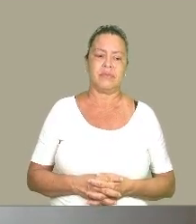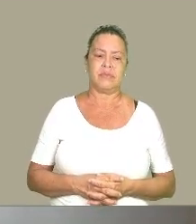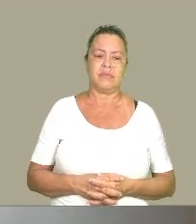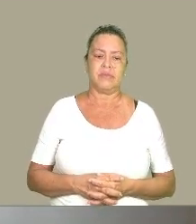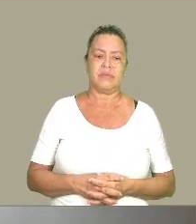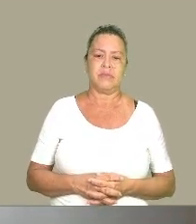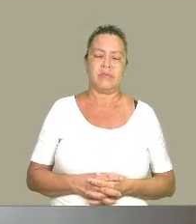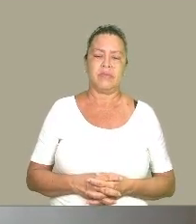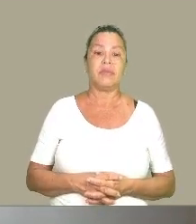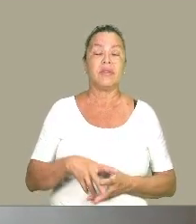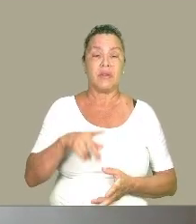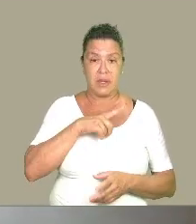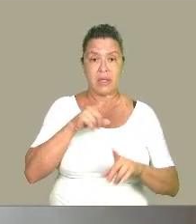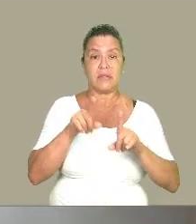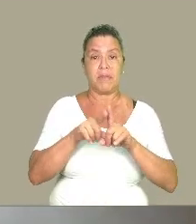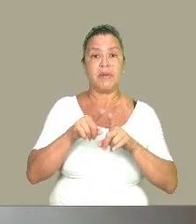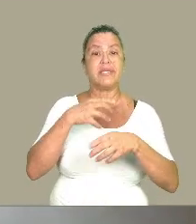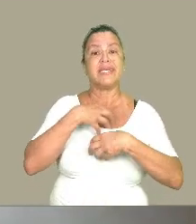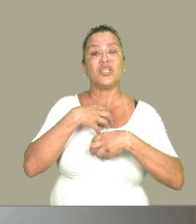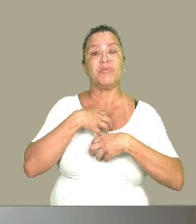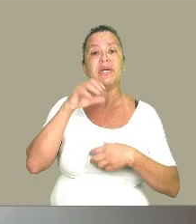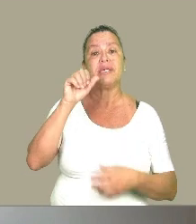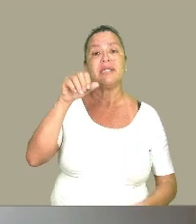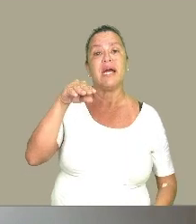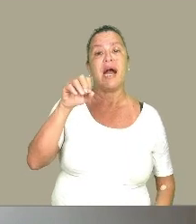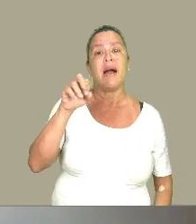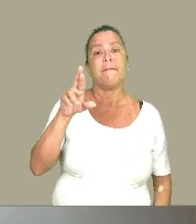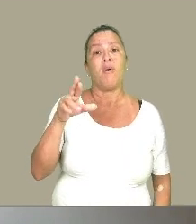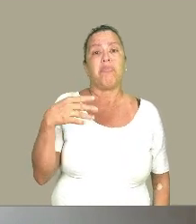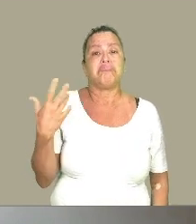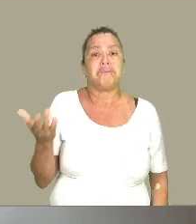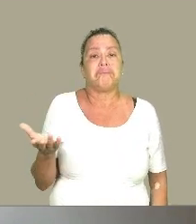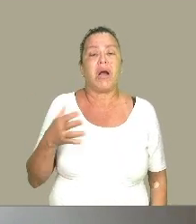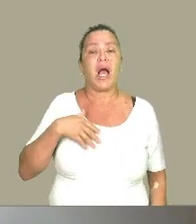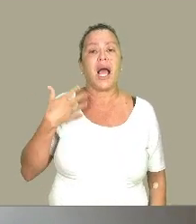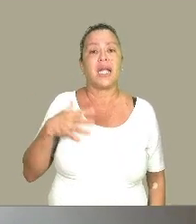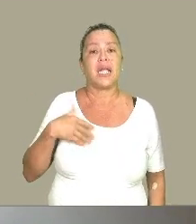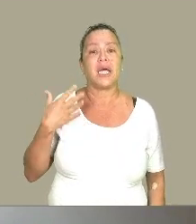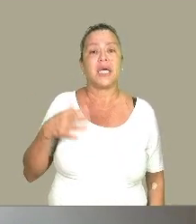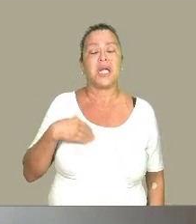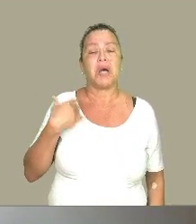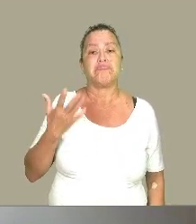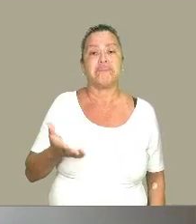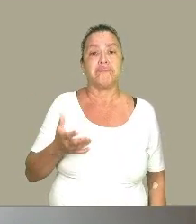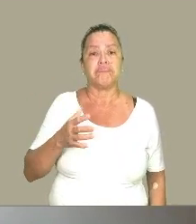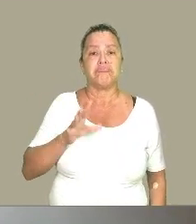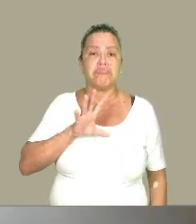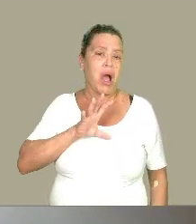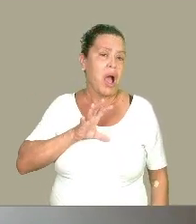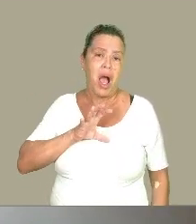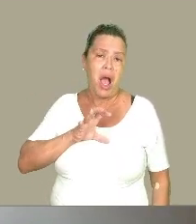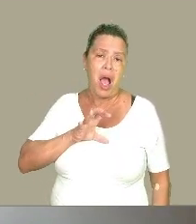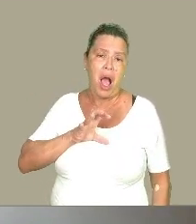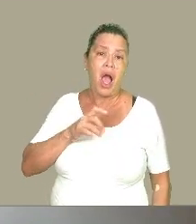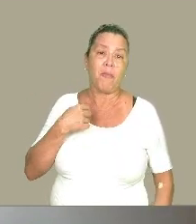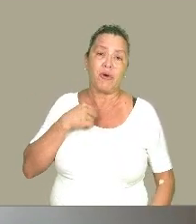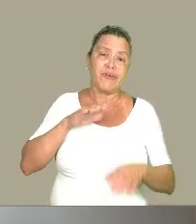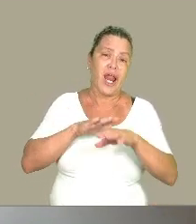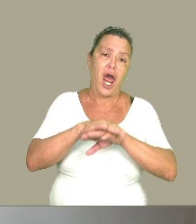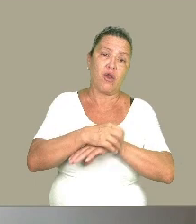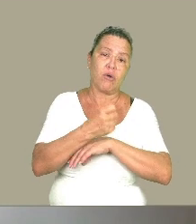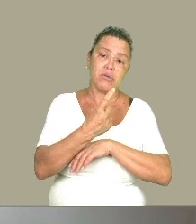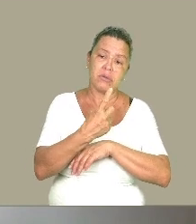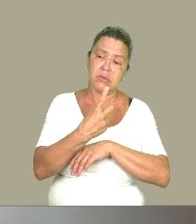não mais existência de um sentimento amoroso, né, de uma alegria, de uma paixão. A gente poderia ficar aqui a noite toda enumerando